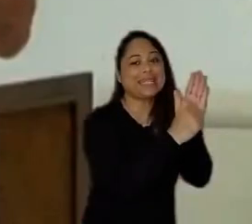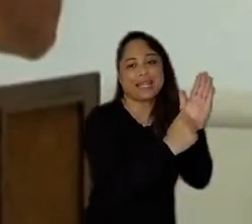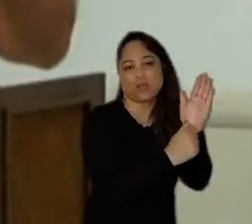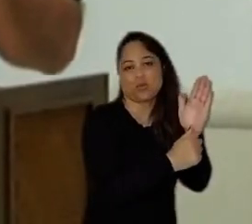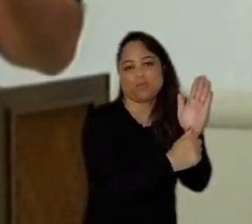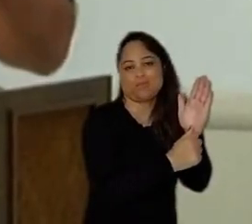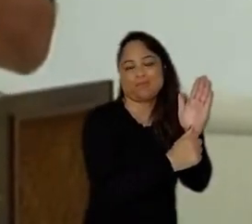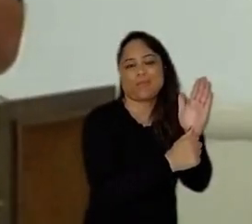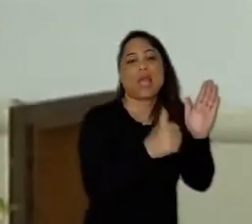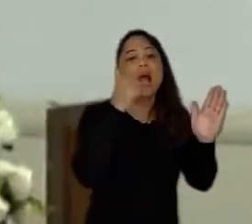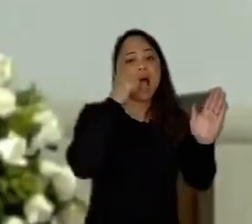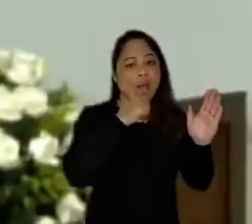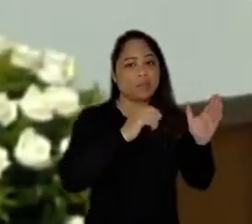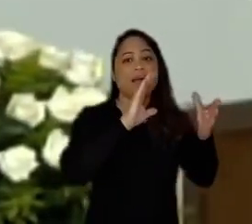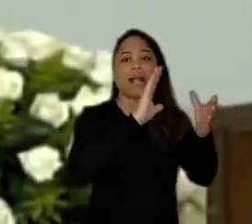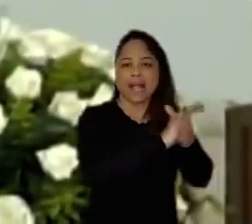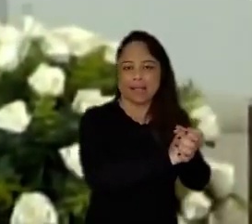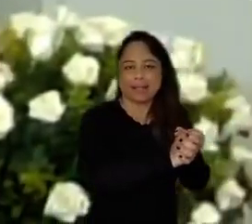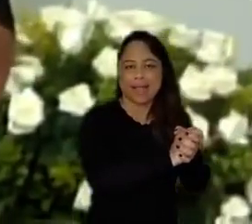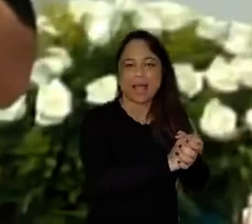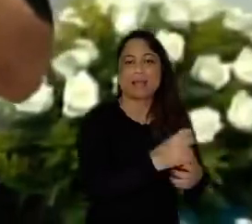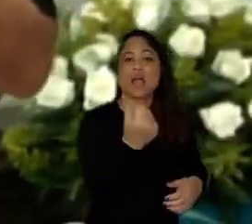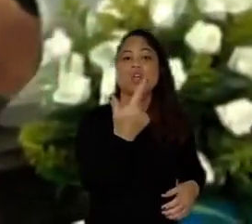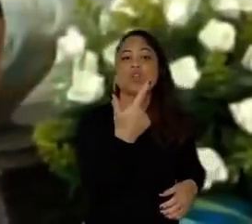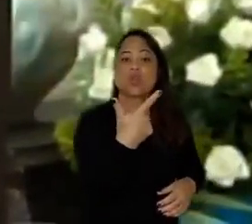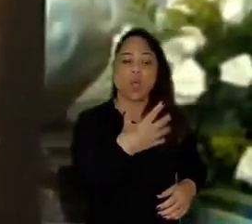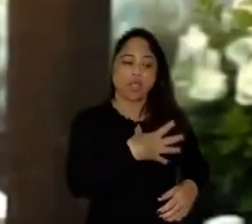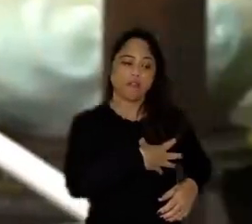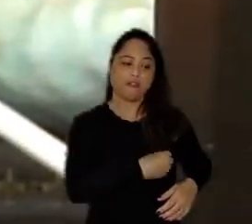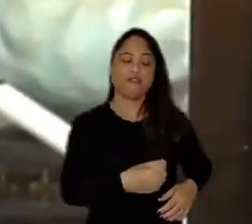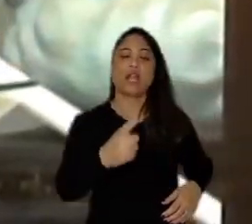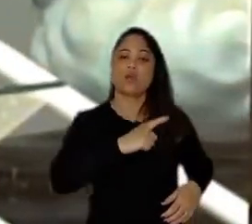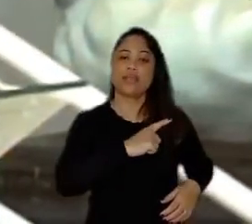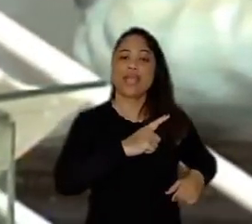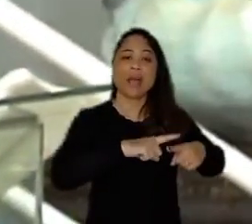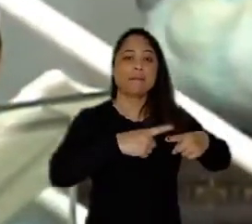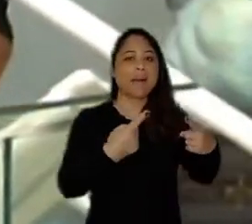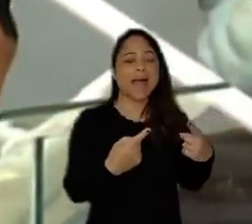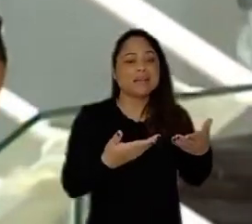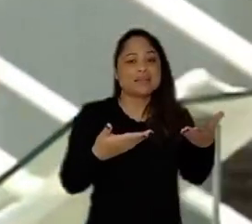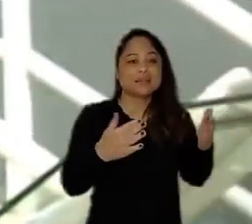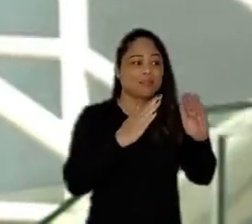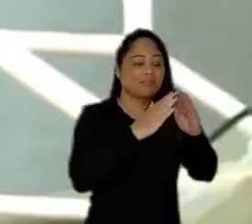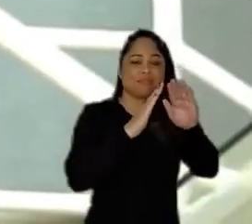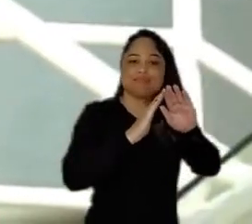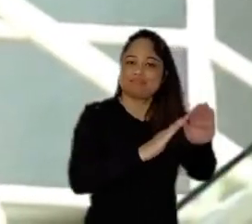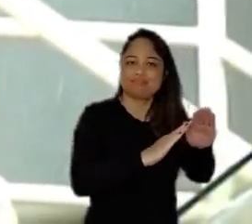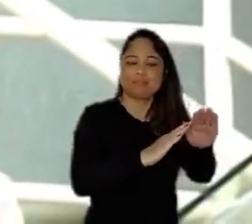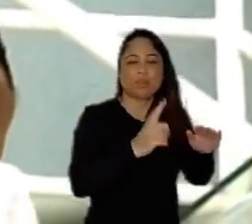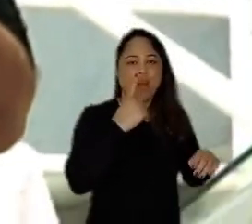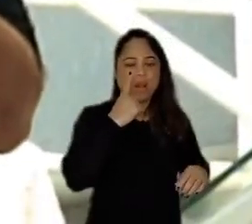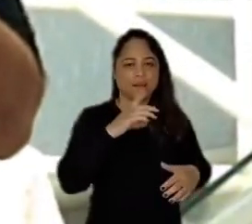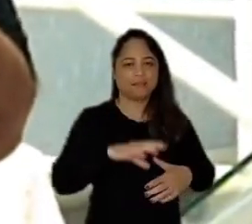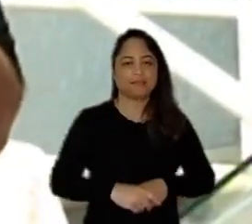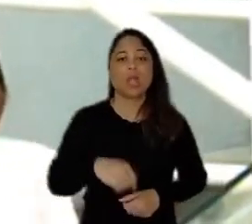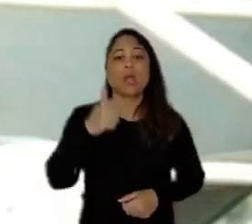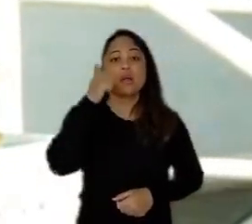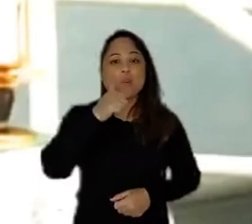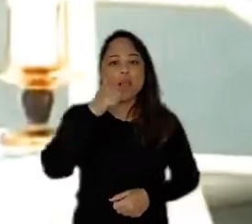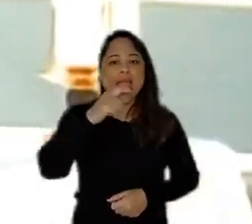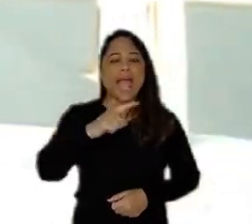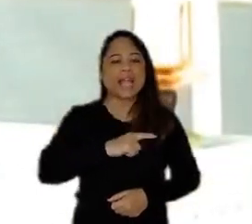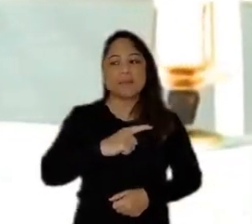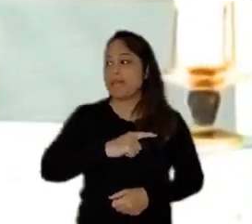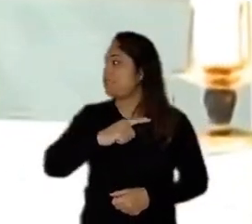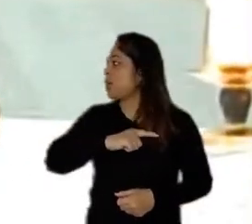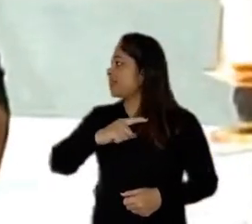era casada e tinha 2 filhos. Você sabe muito bem que a mulher que tem um fluxo